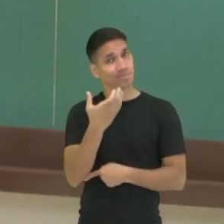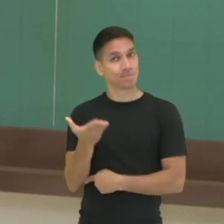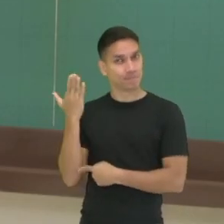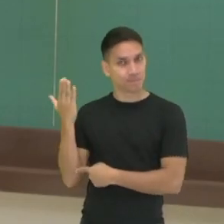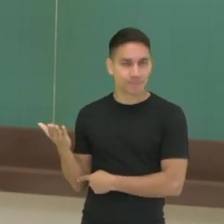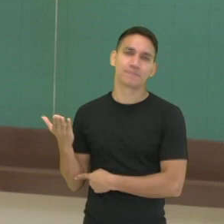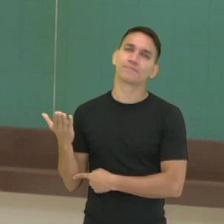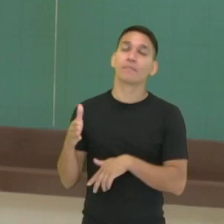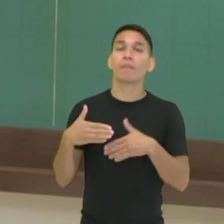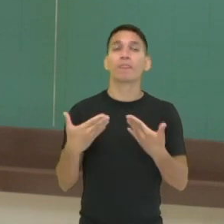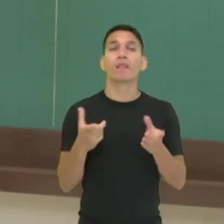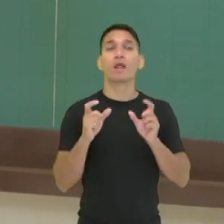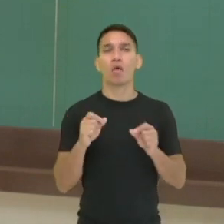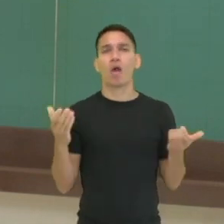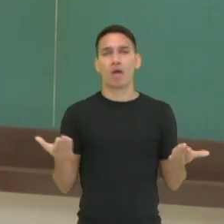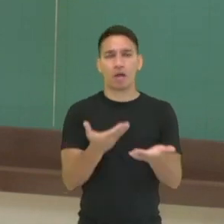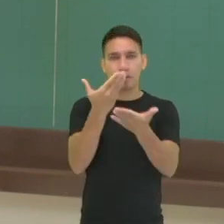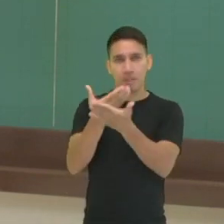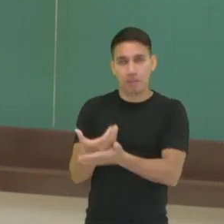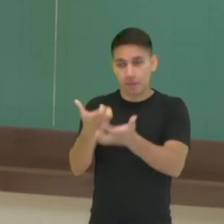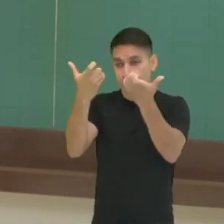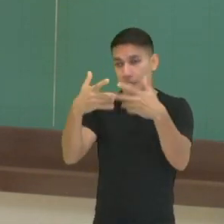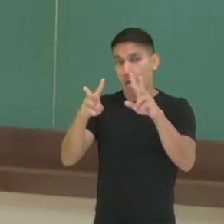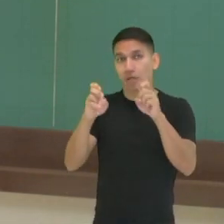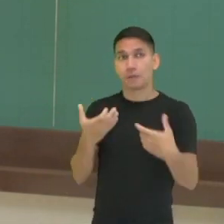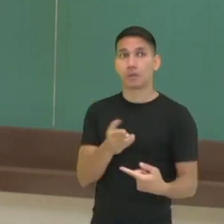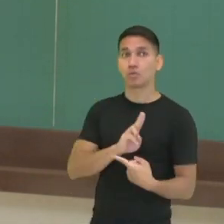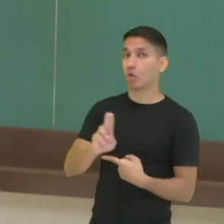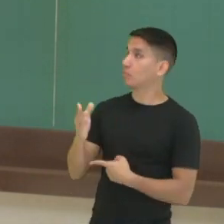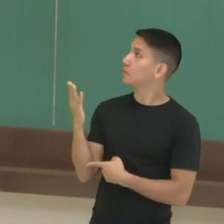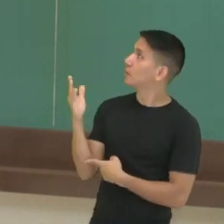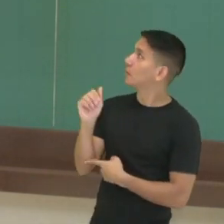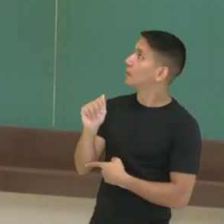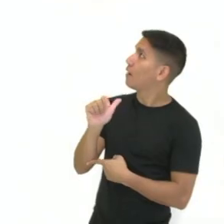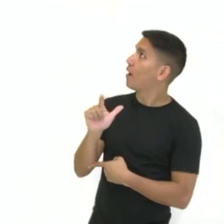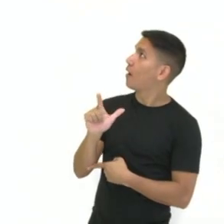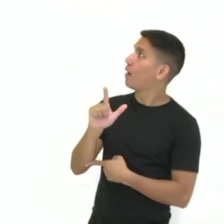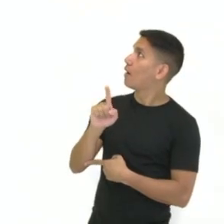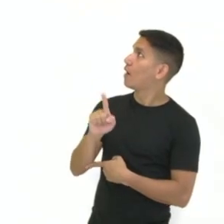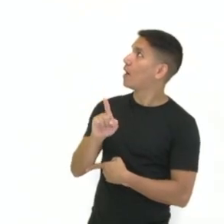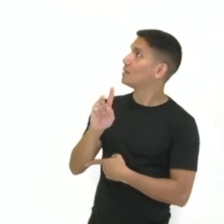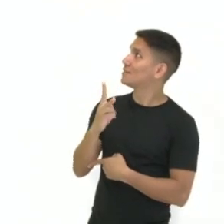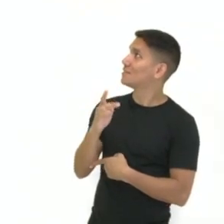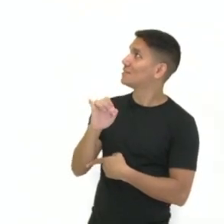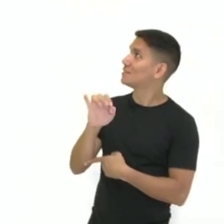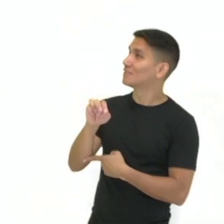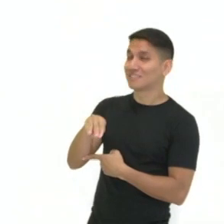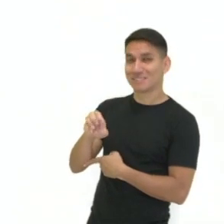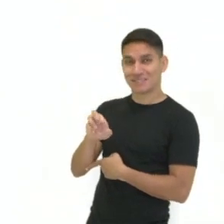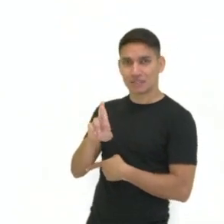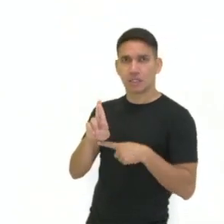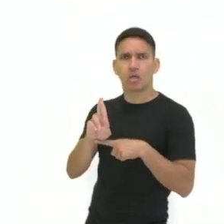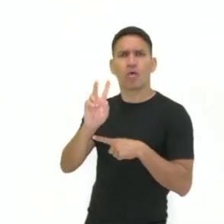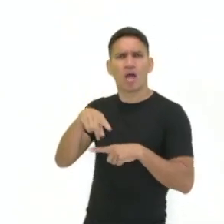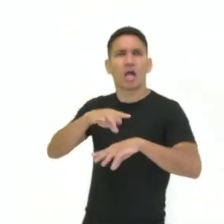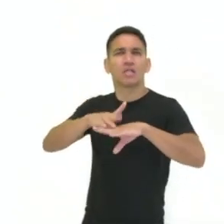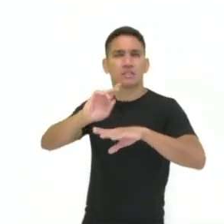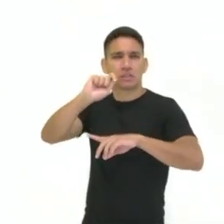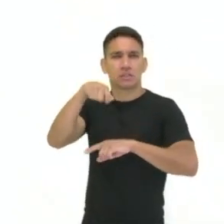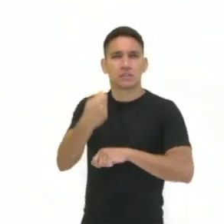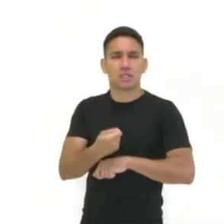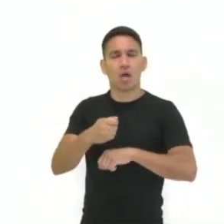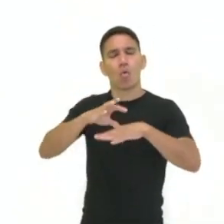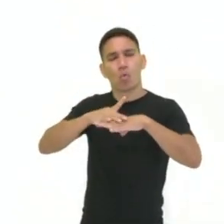verdade? E aí, nós vamos falar então do Alzheimer, que é uma doença que manifesta-se com